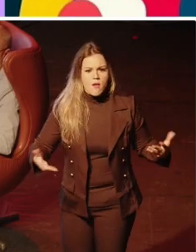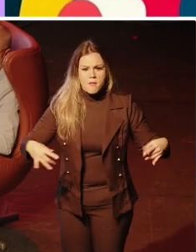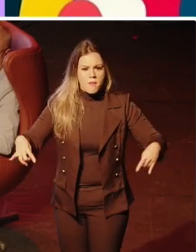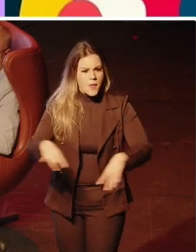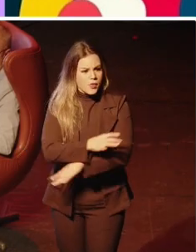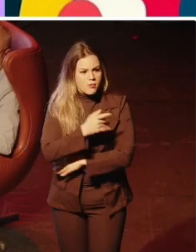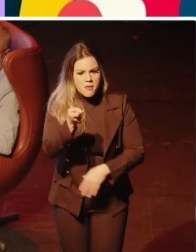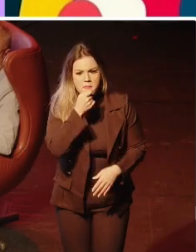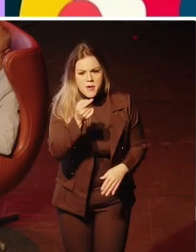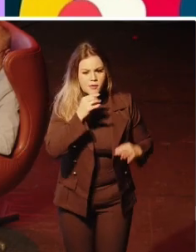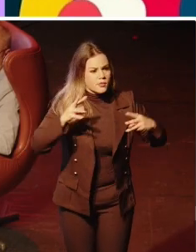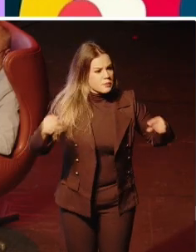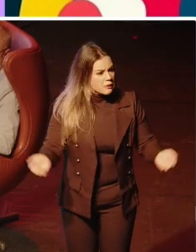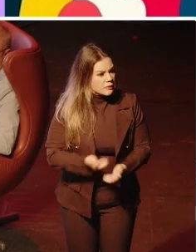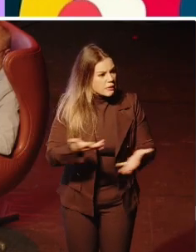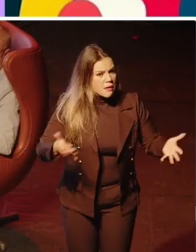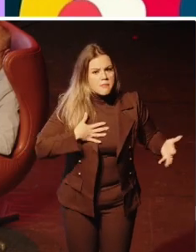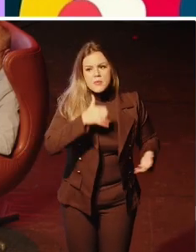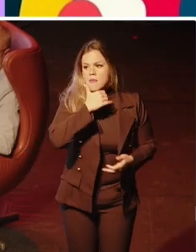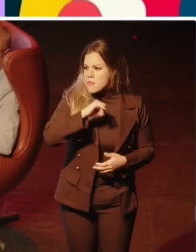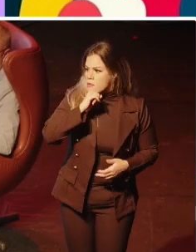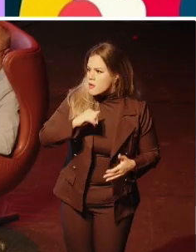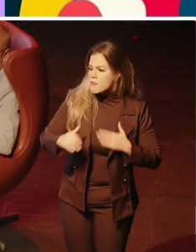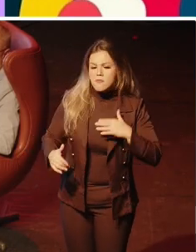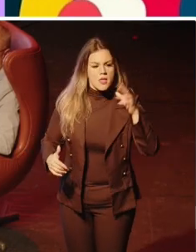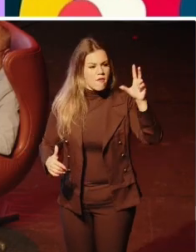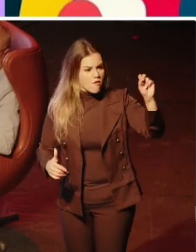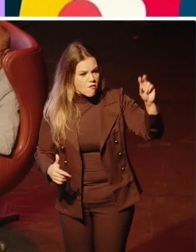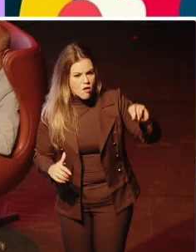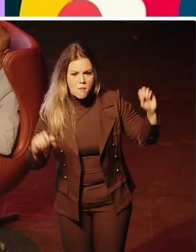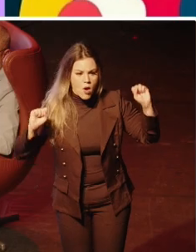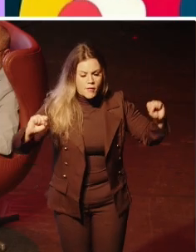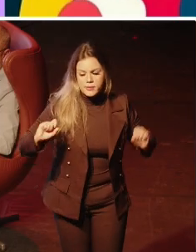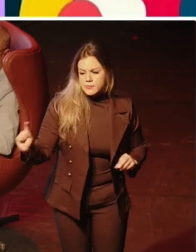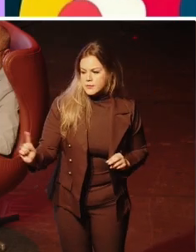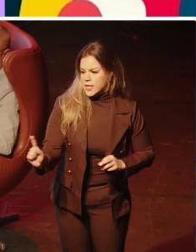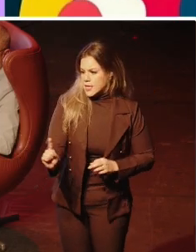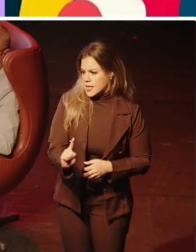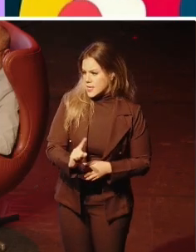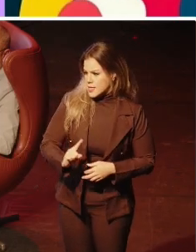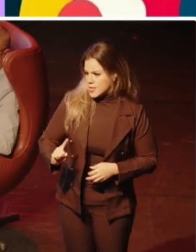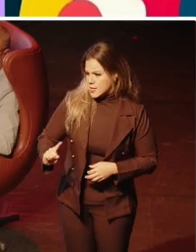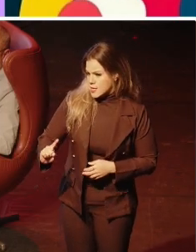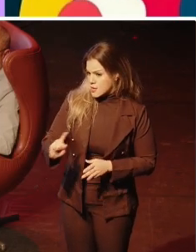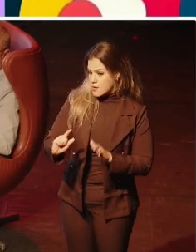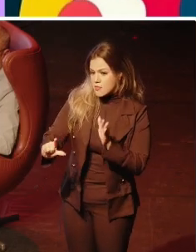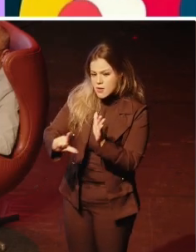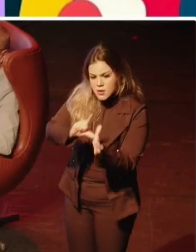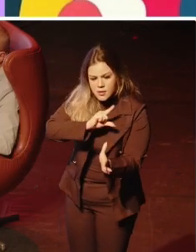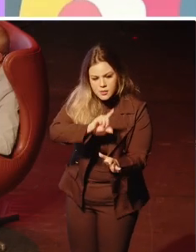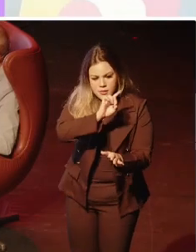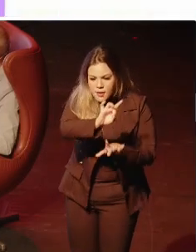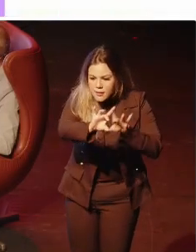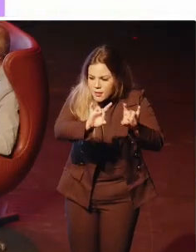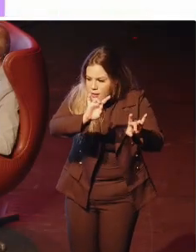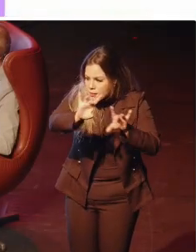pode tomar? Minha mãe, minha avó, minha não sei o quê. Não, tem que ser analisado caso a caso.